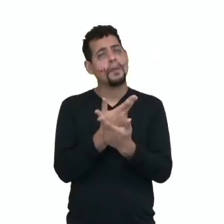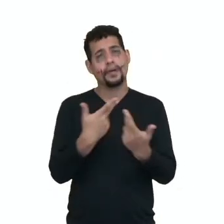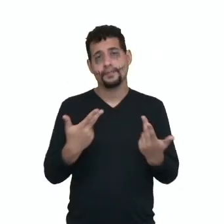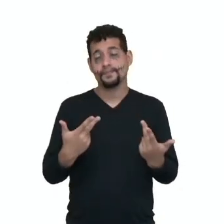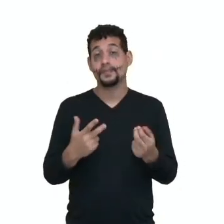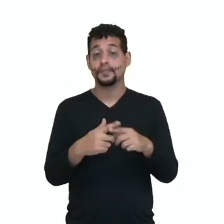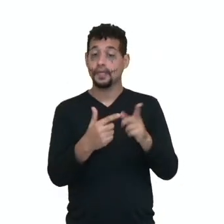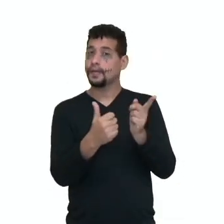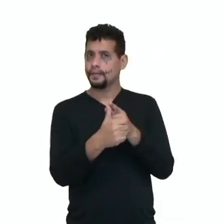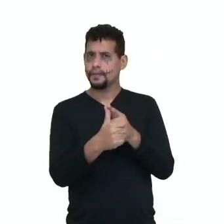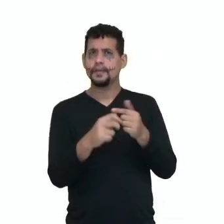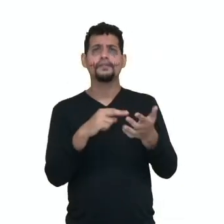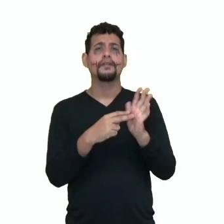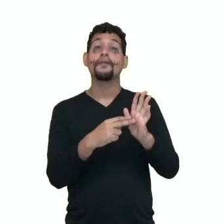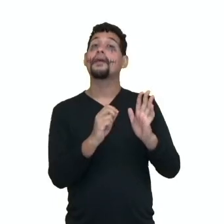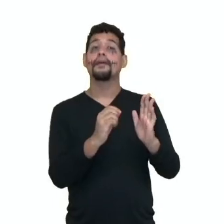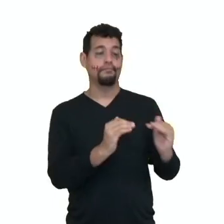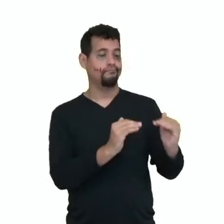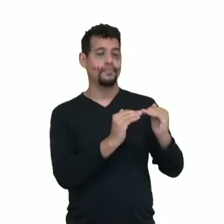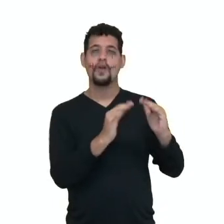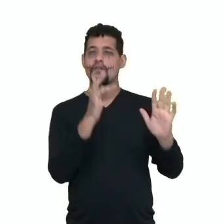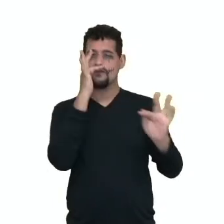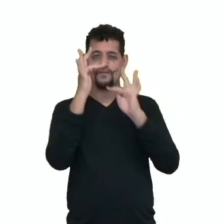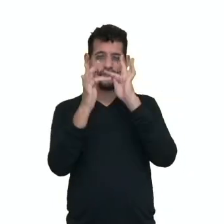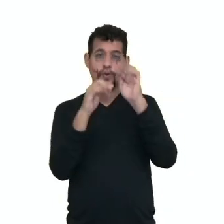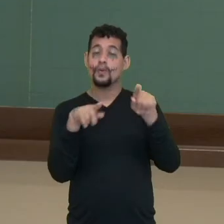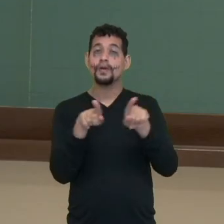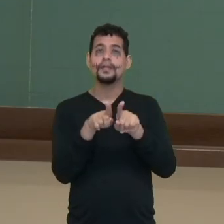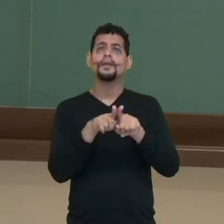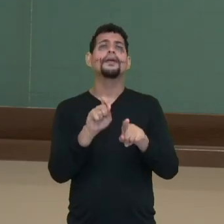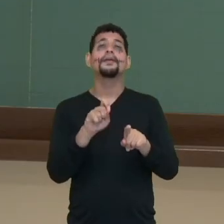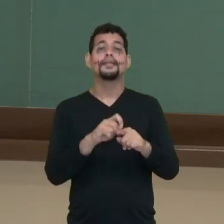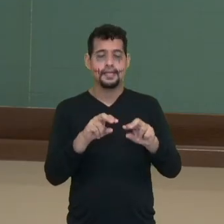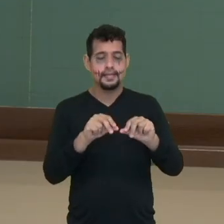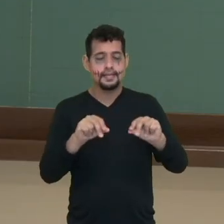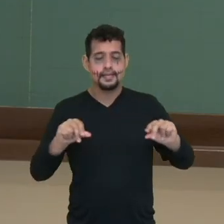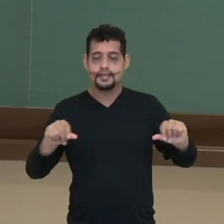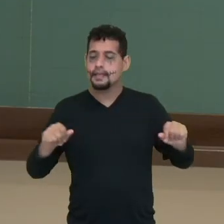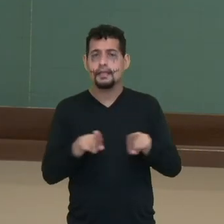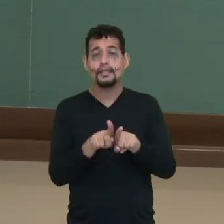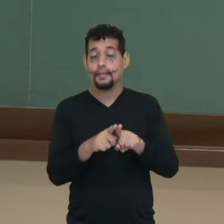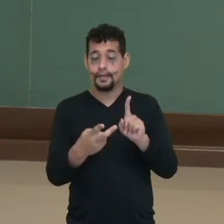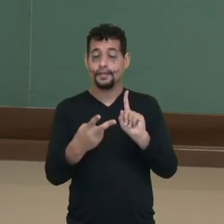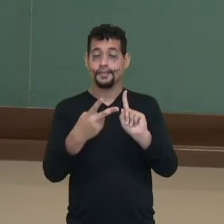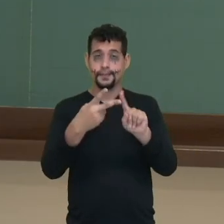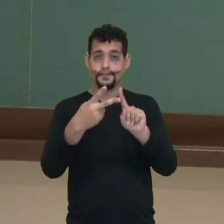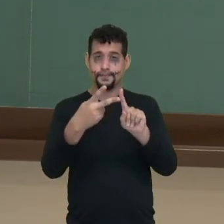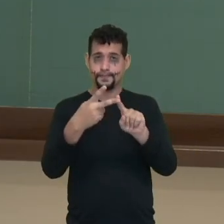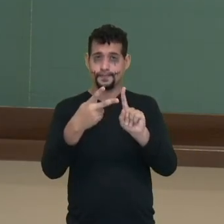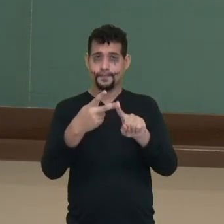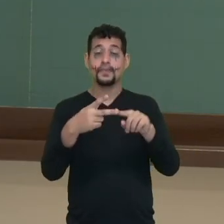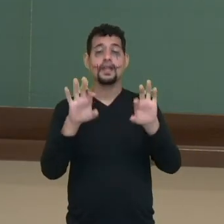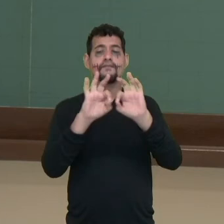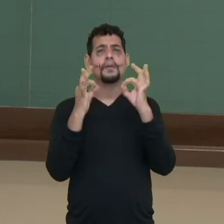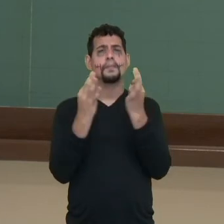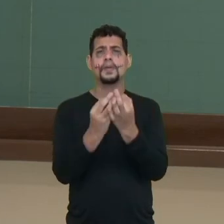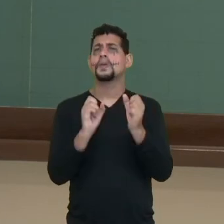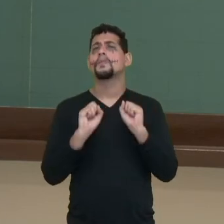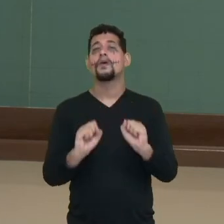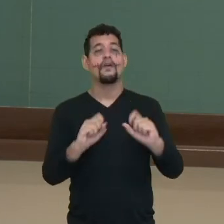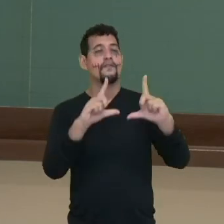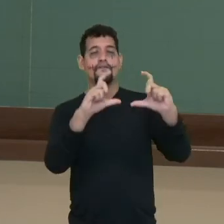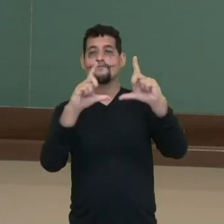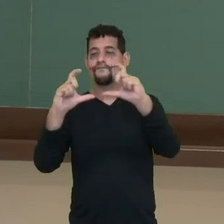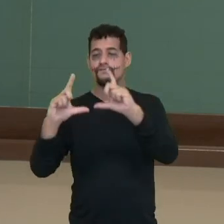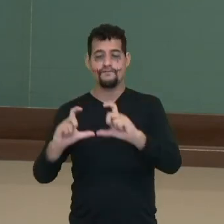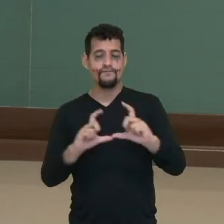Então, o primeiro nível é com flores e semilhas e sementes. Segundo nível, la familia pone as fotos de